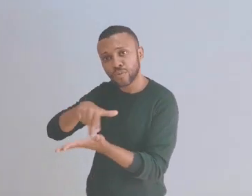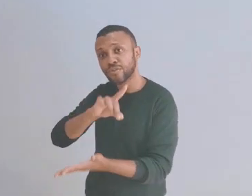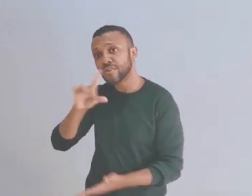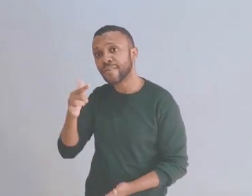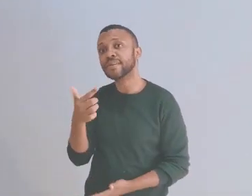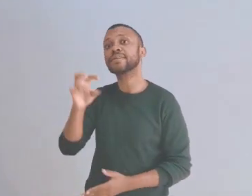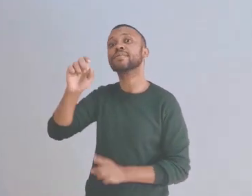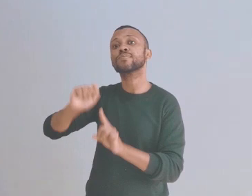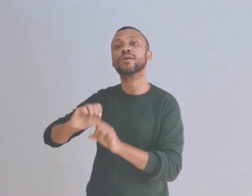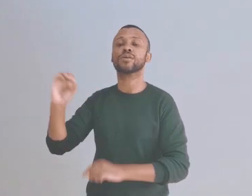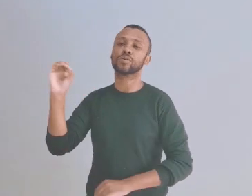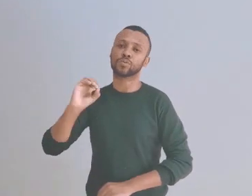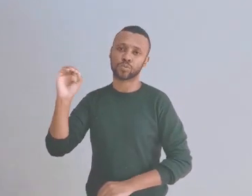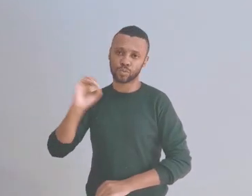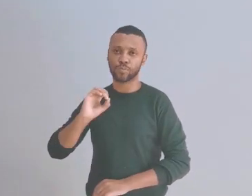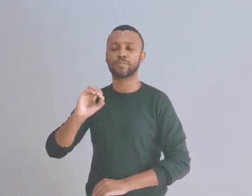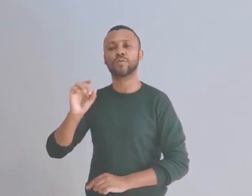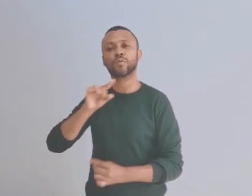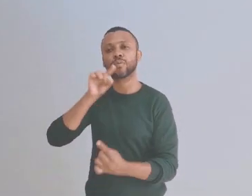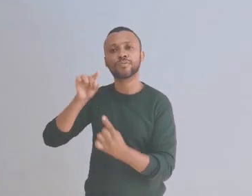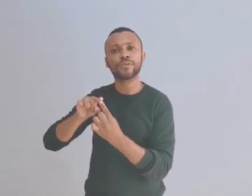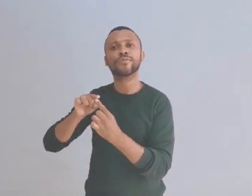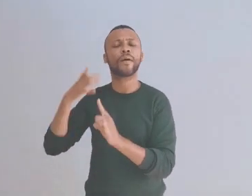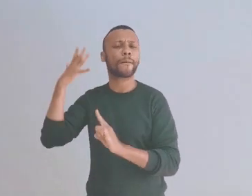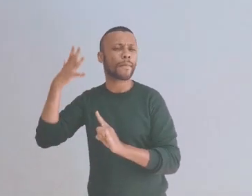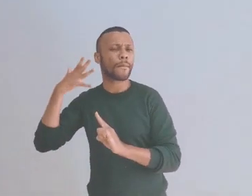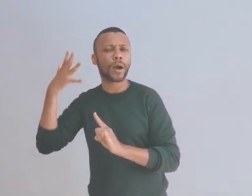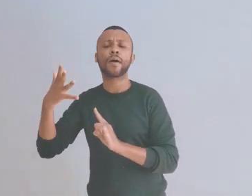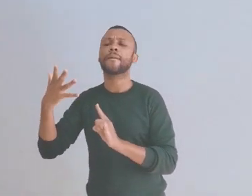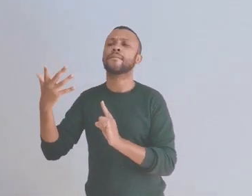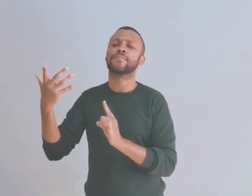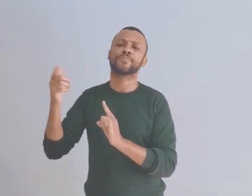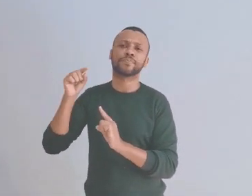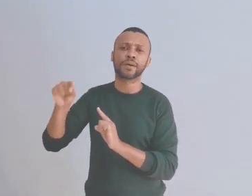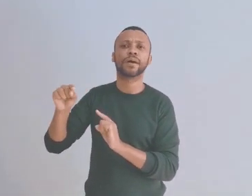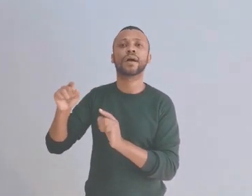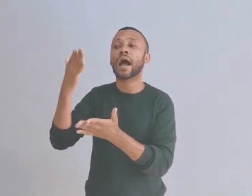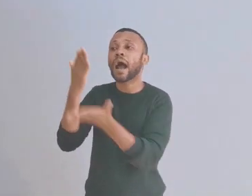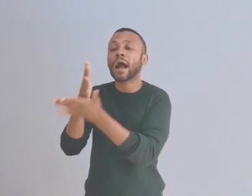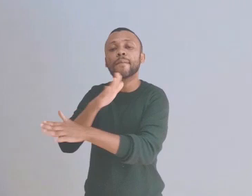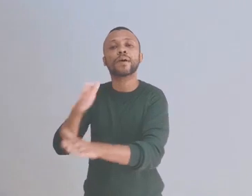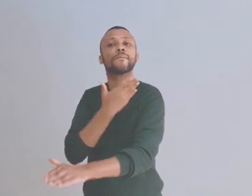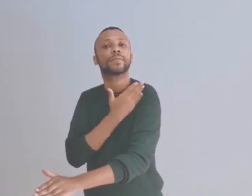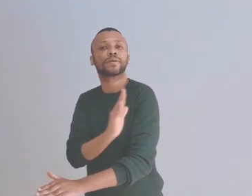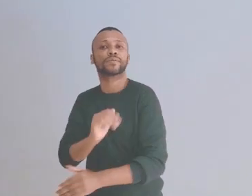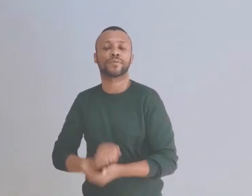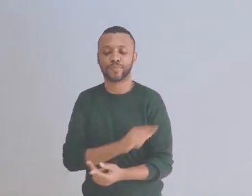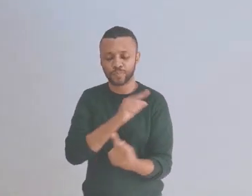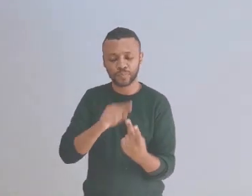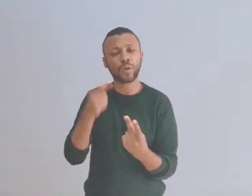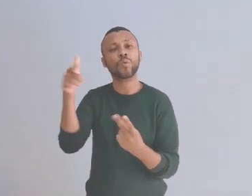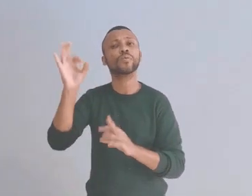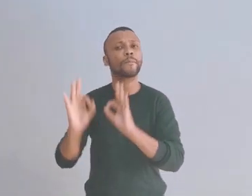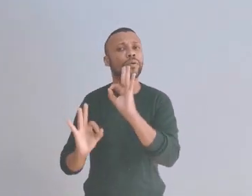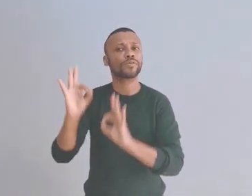outubro. E eu fiz também um outro projeto, E Se Fosse Você? Que era assim, se colocar no lugar